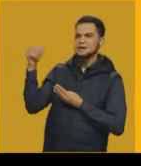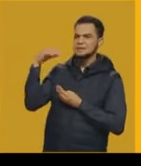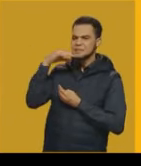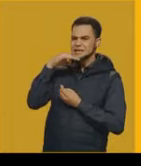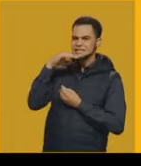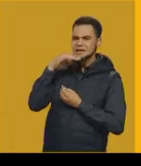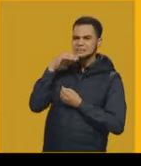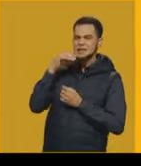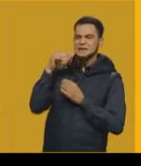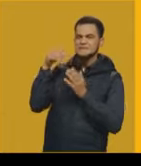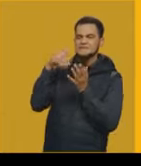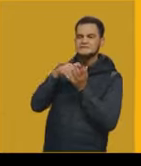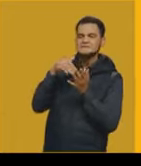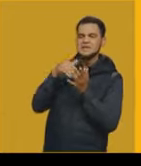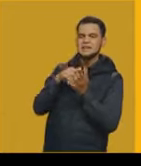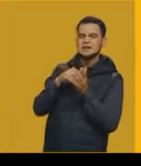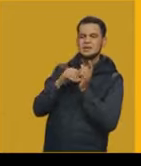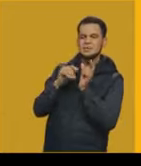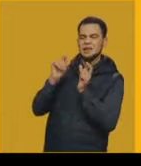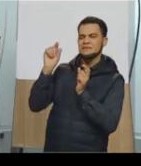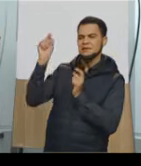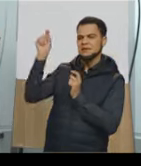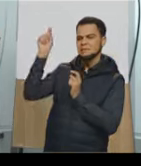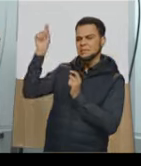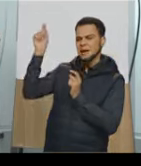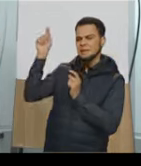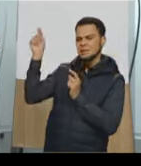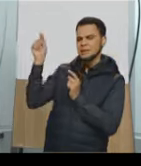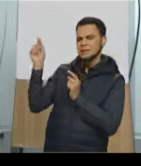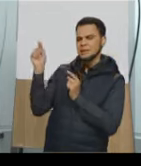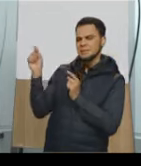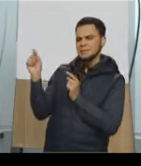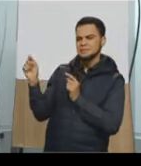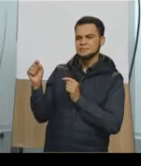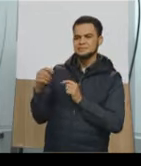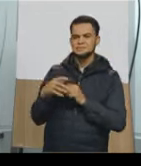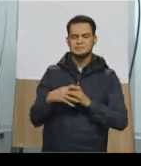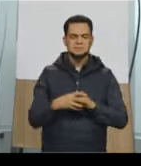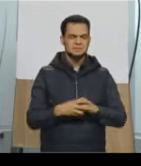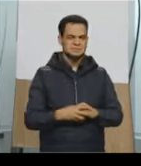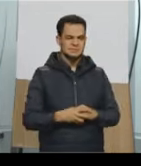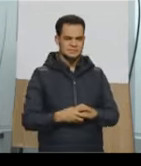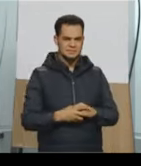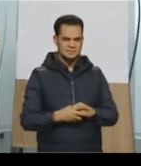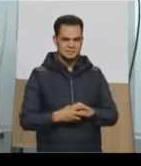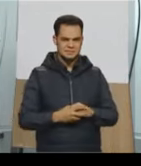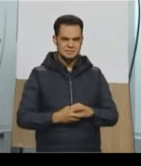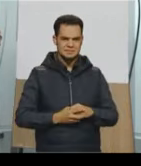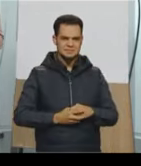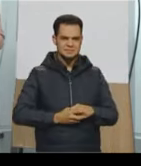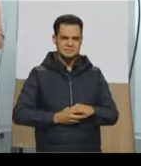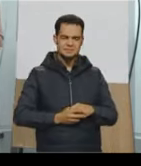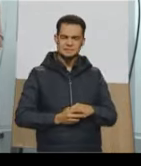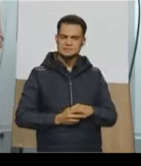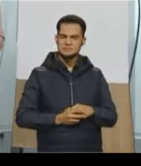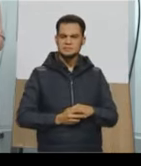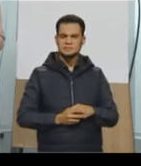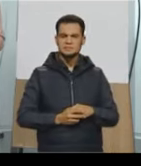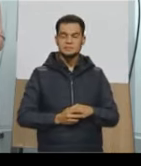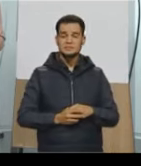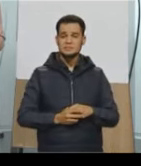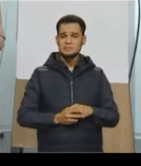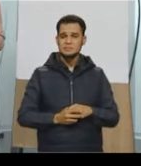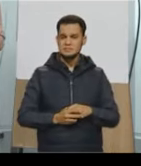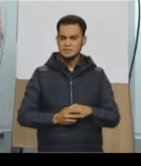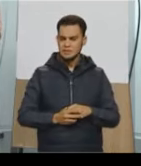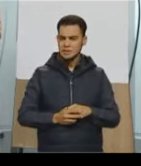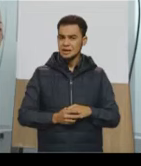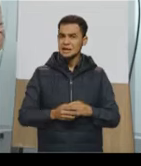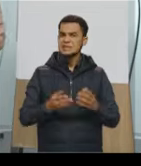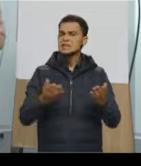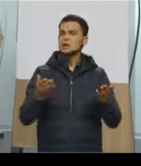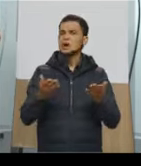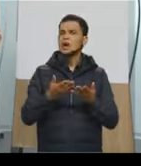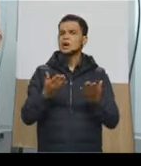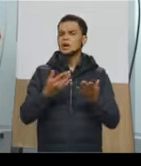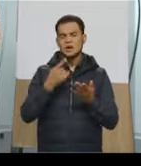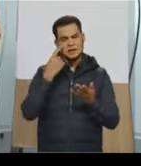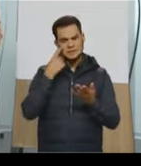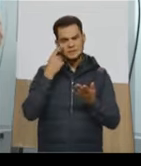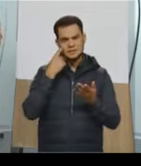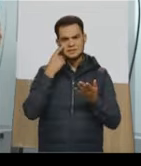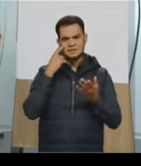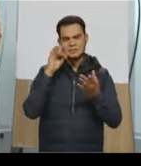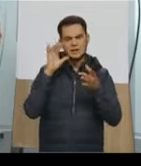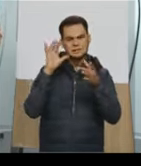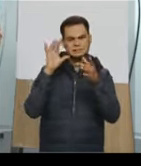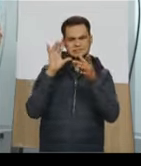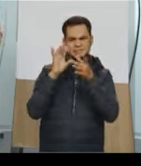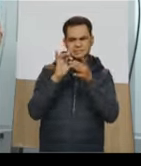grupo funcional tem a sua terminação, ok? Então, vamos montar, então, esse quebra-cabeça que seria